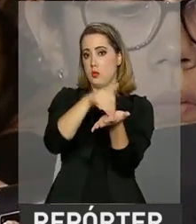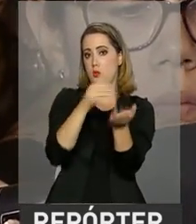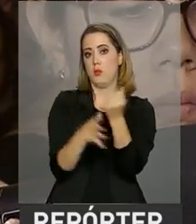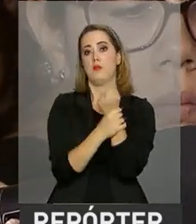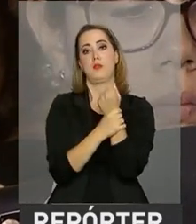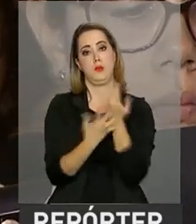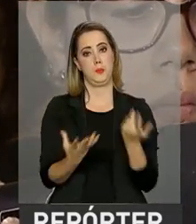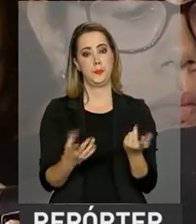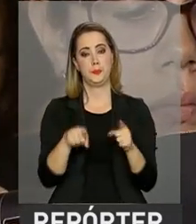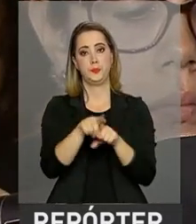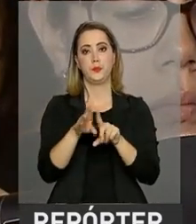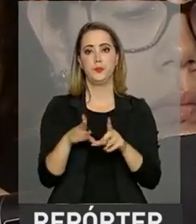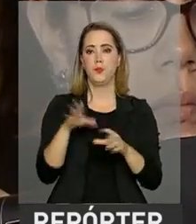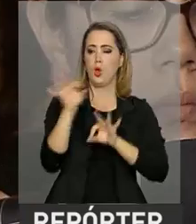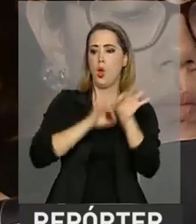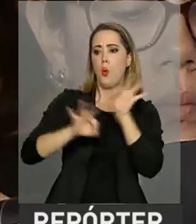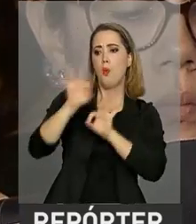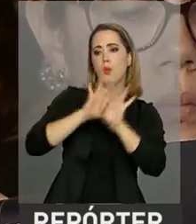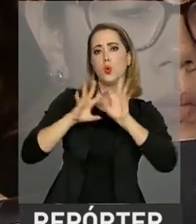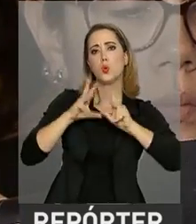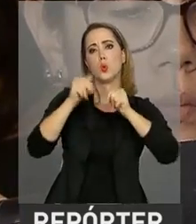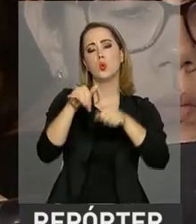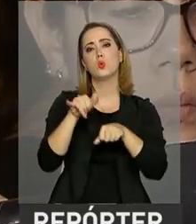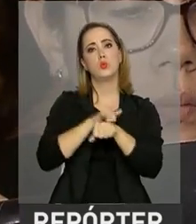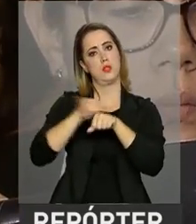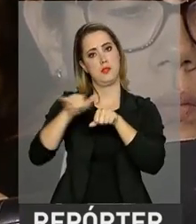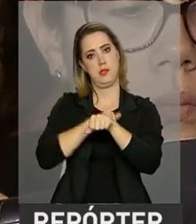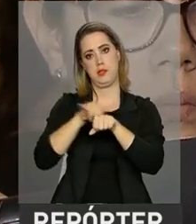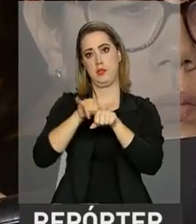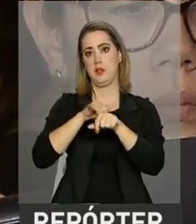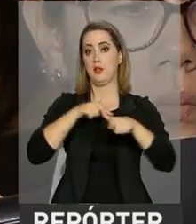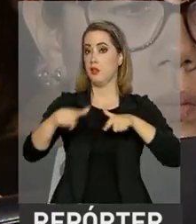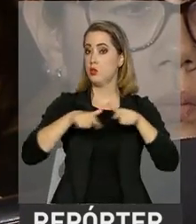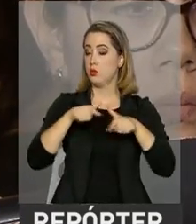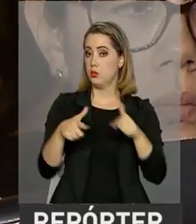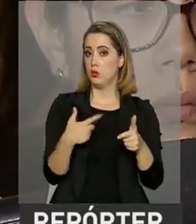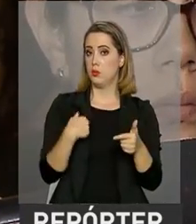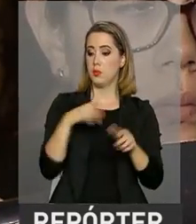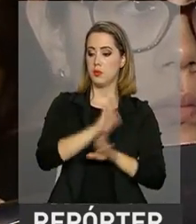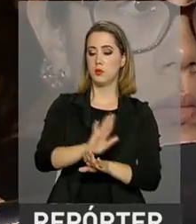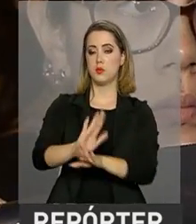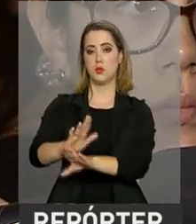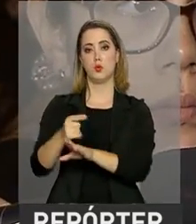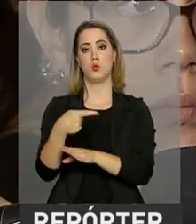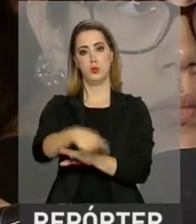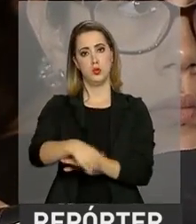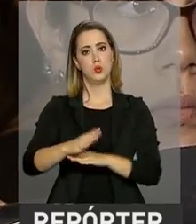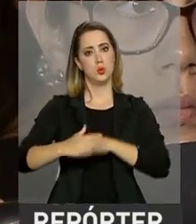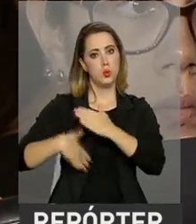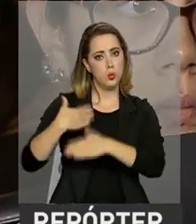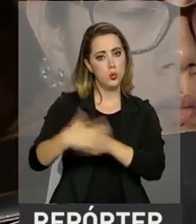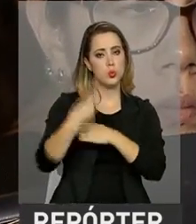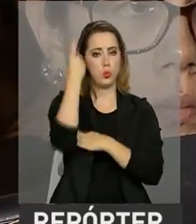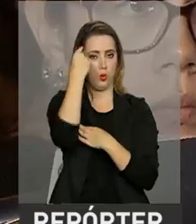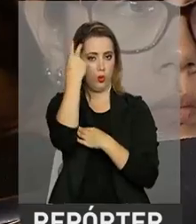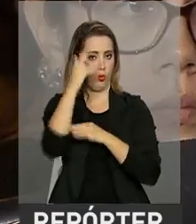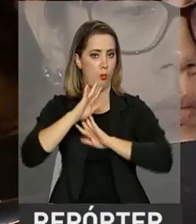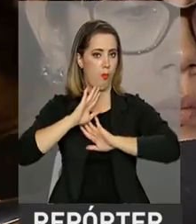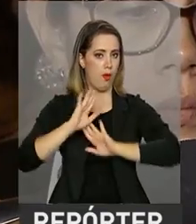penitenciários para tá é a questão operacional é para que eles auxiliem a manter a